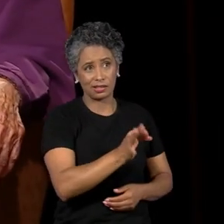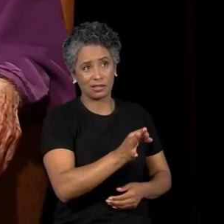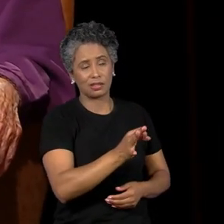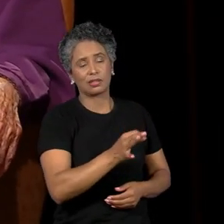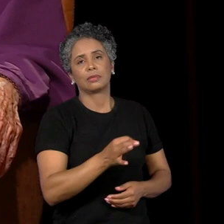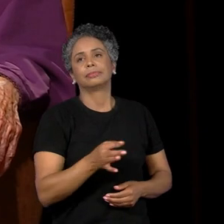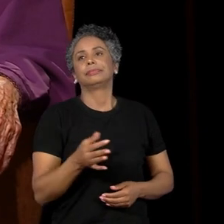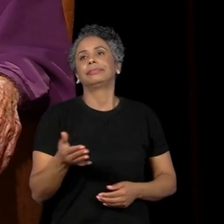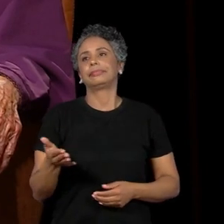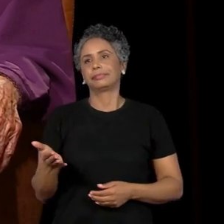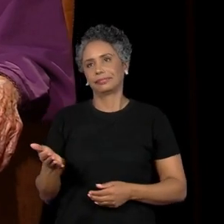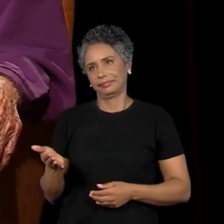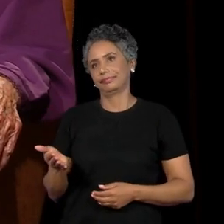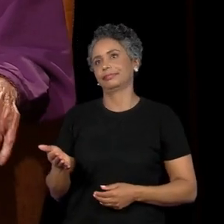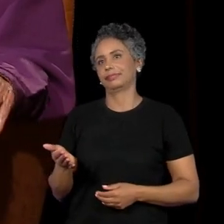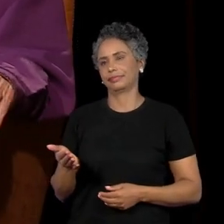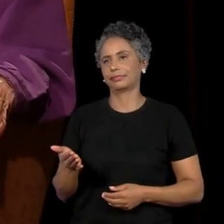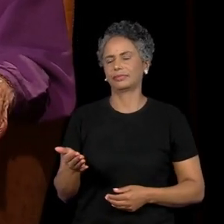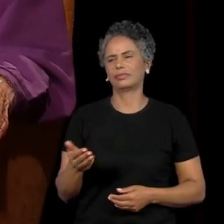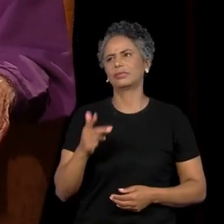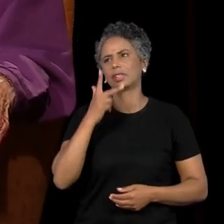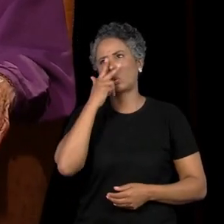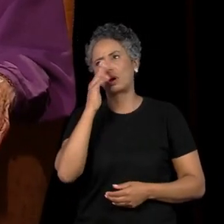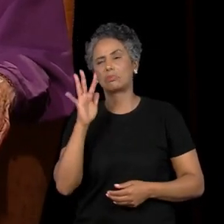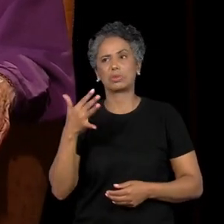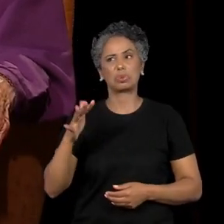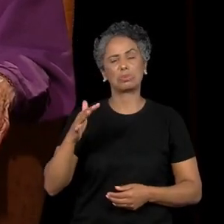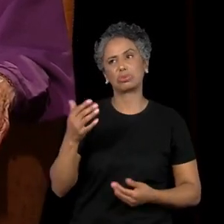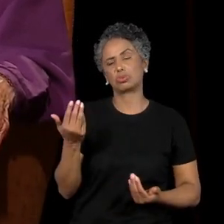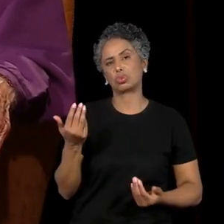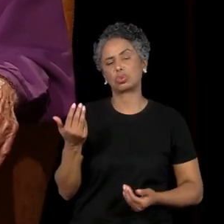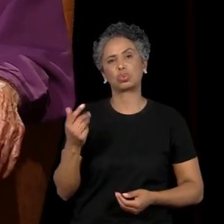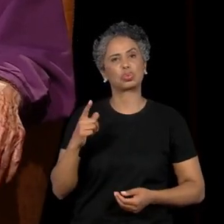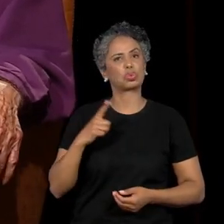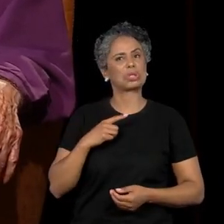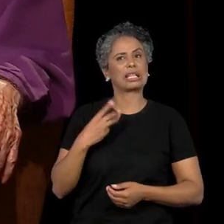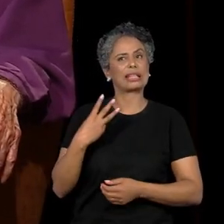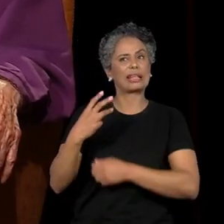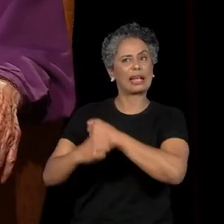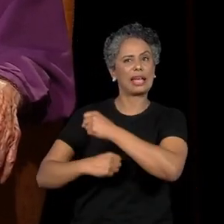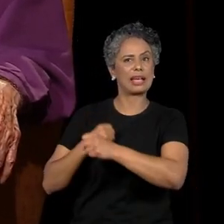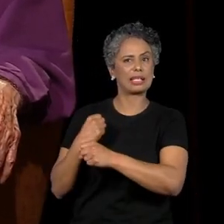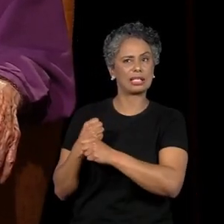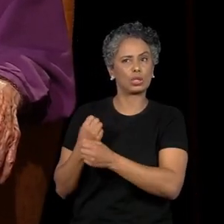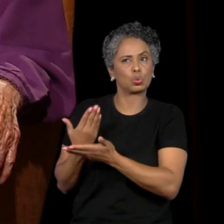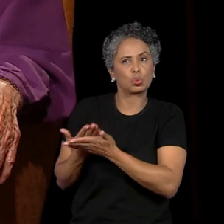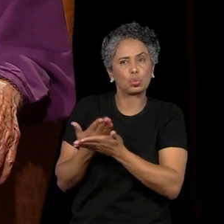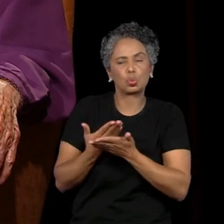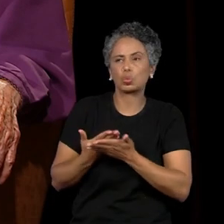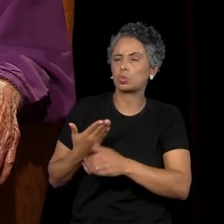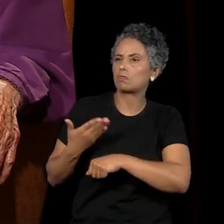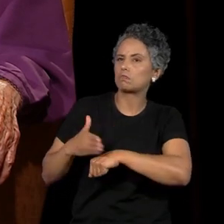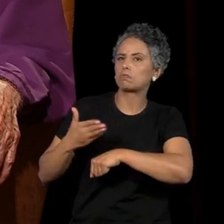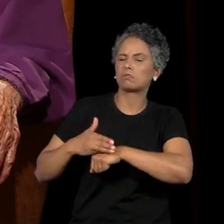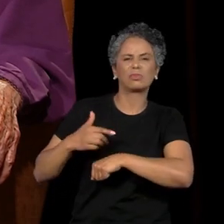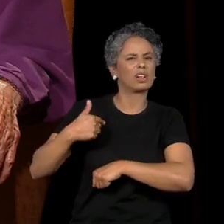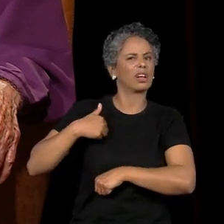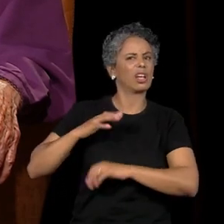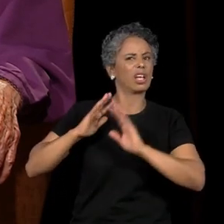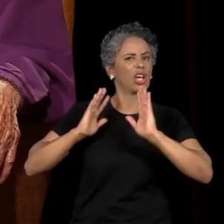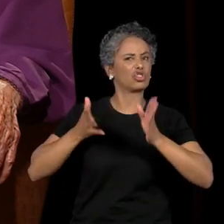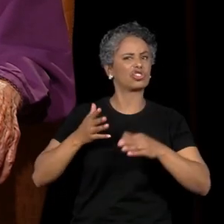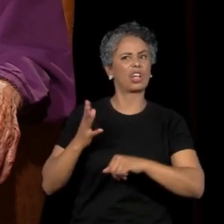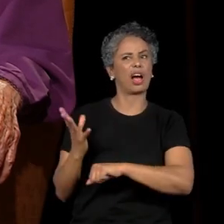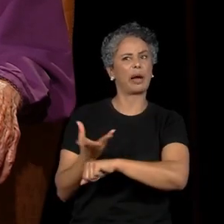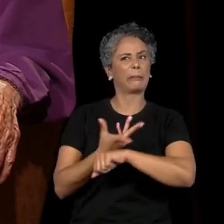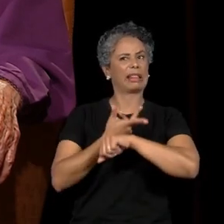o seguinte, né, eu acho que no terceiro ano de estudo, eu era muito talentoso. Eu